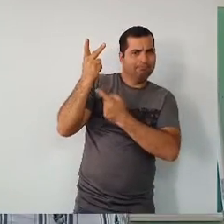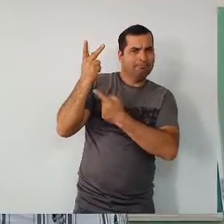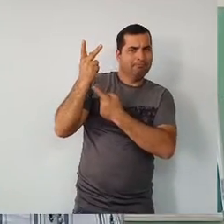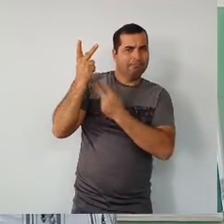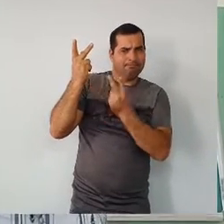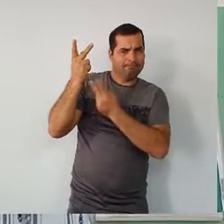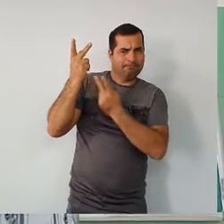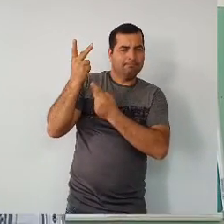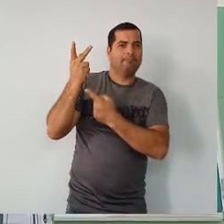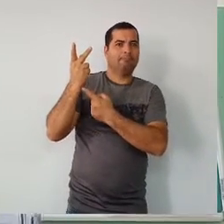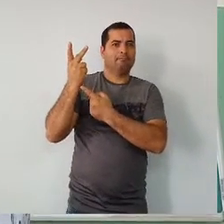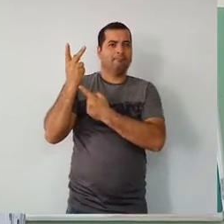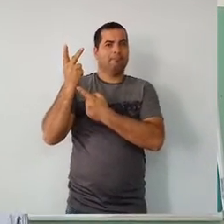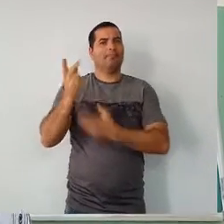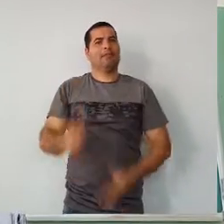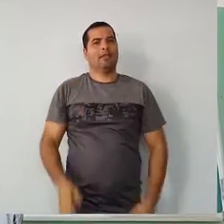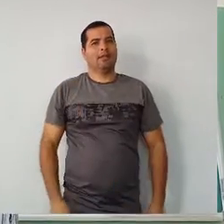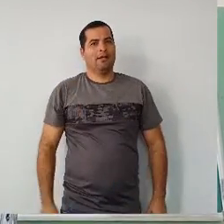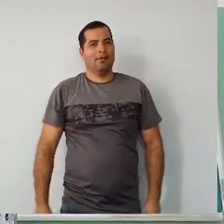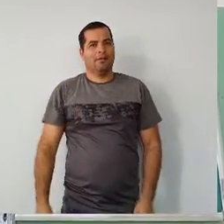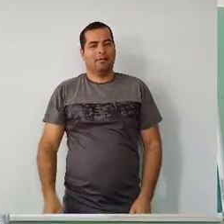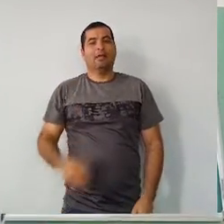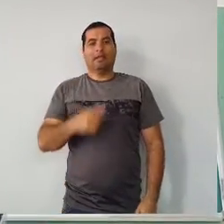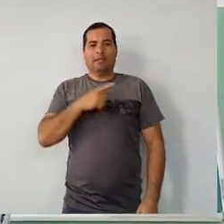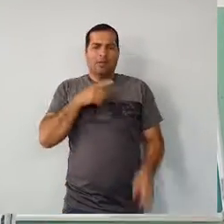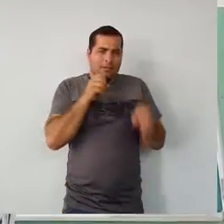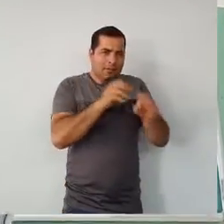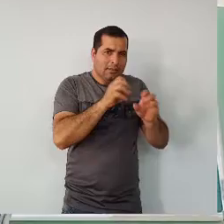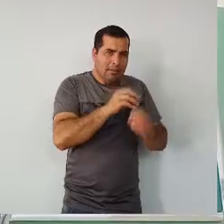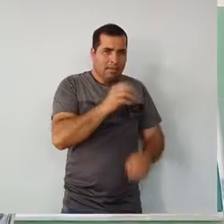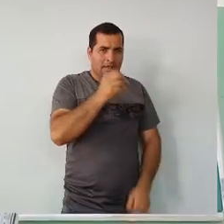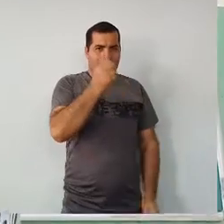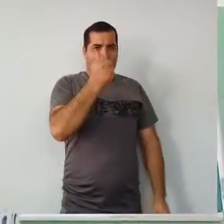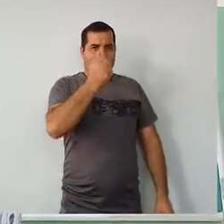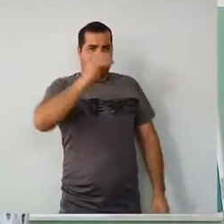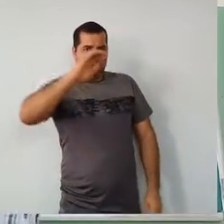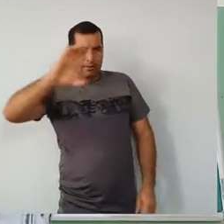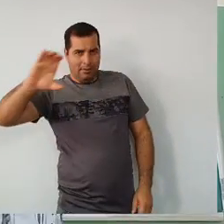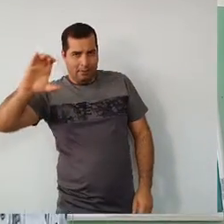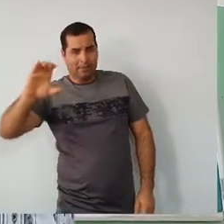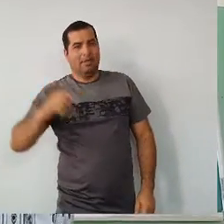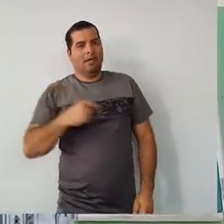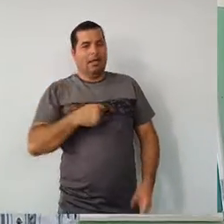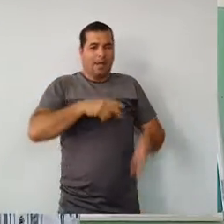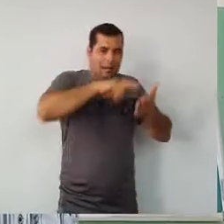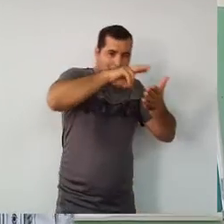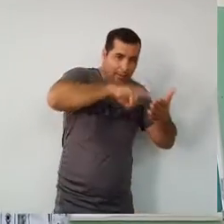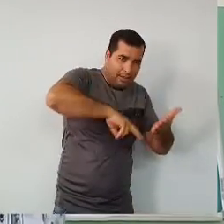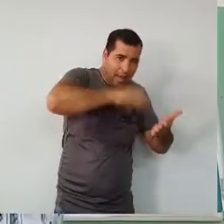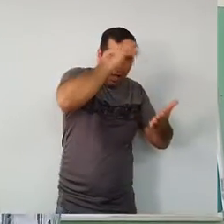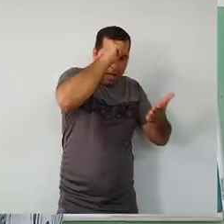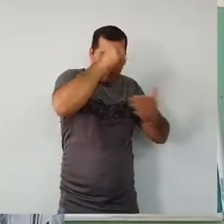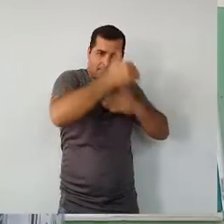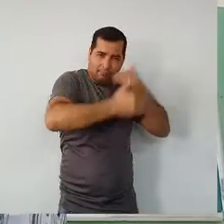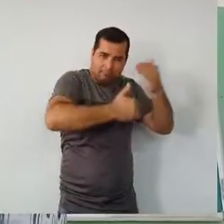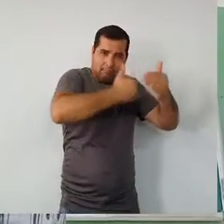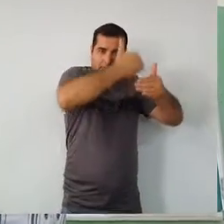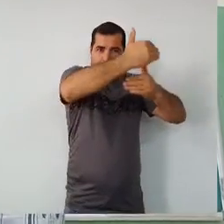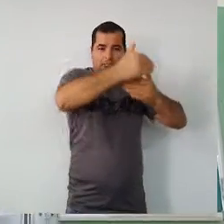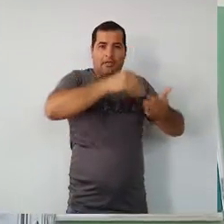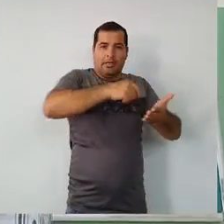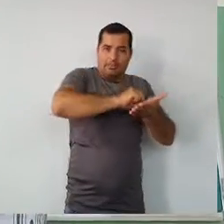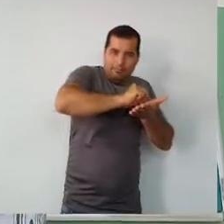letra. Na alfabetização, quando nós começamos a ler e a